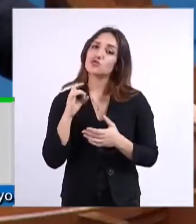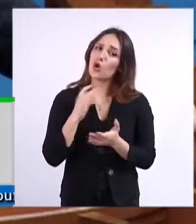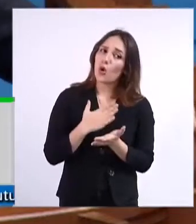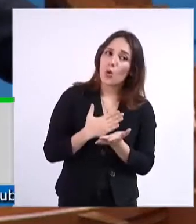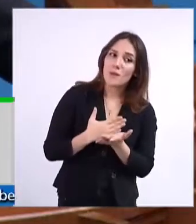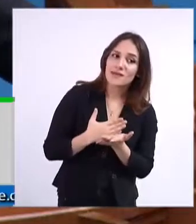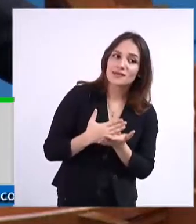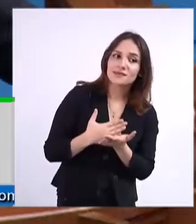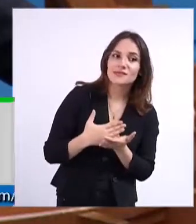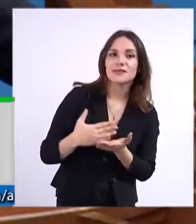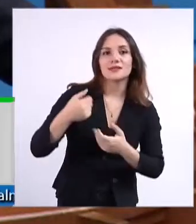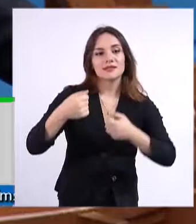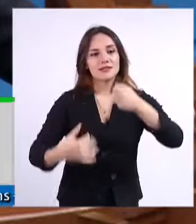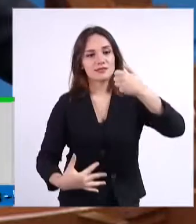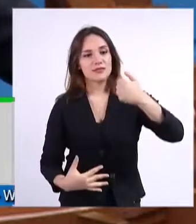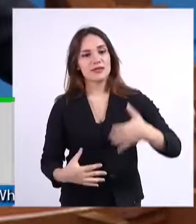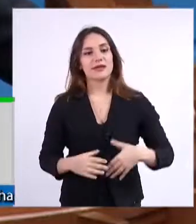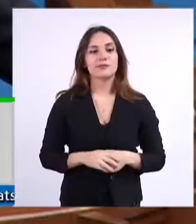uma introdução.